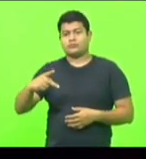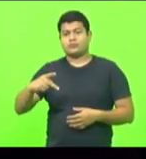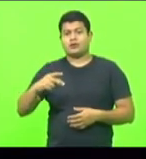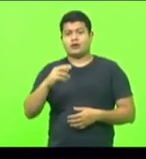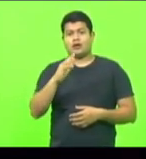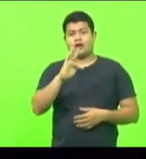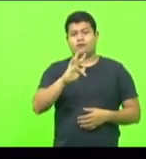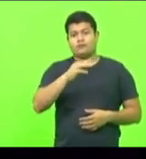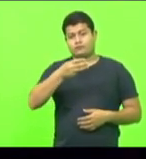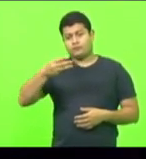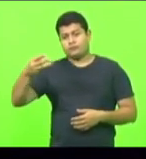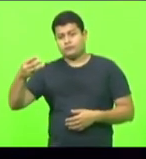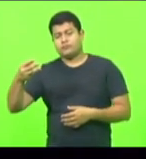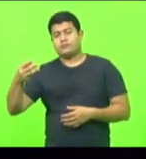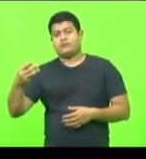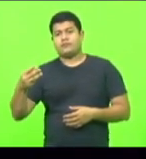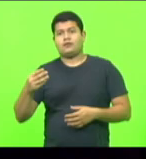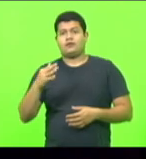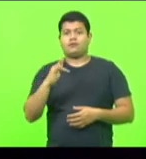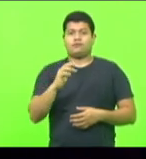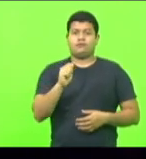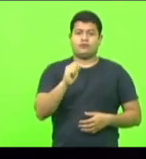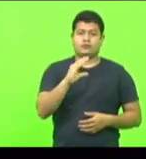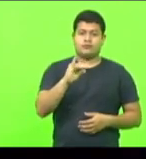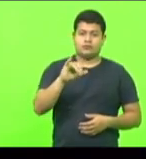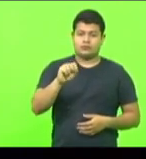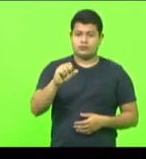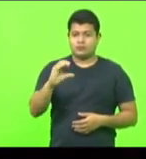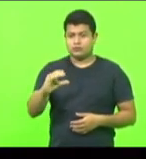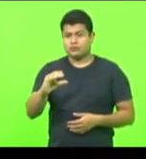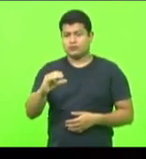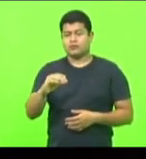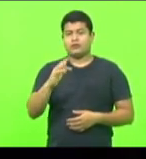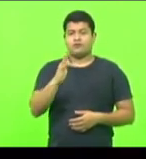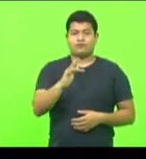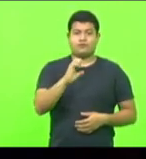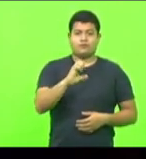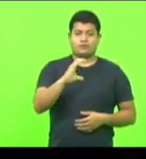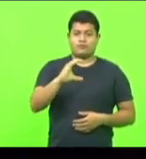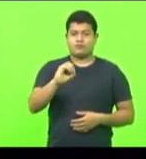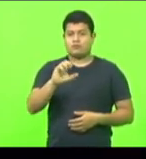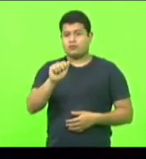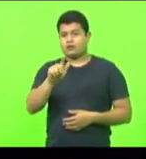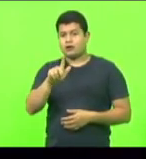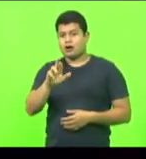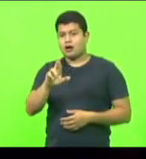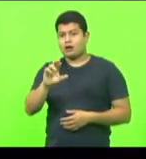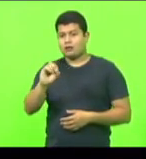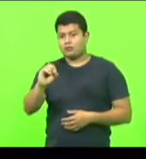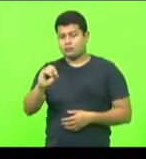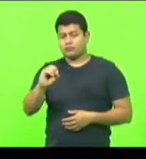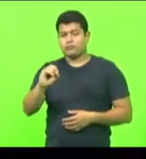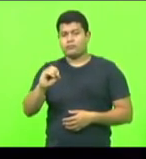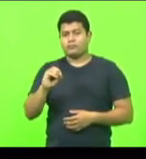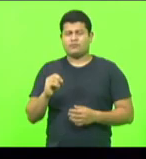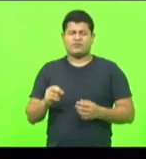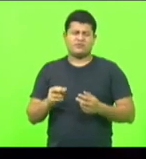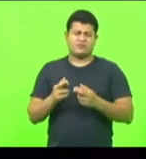FIESC, FACISC, FECOAGRO e tantas